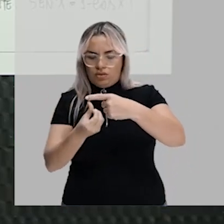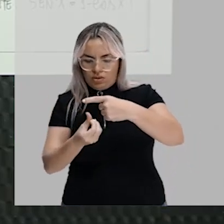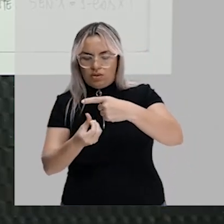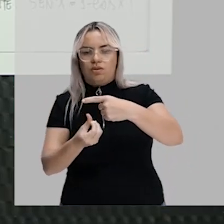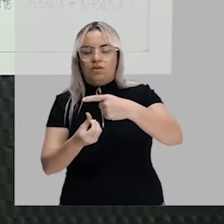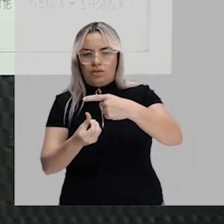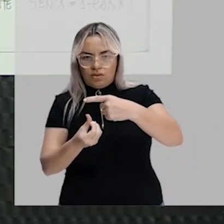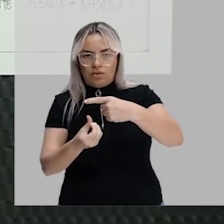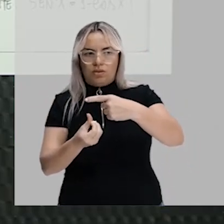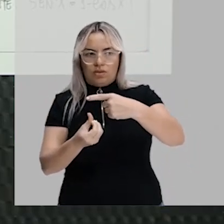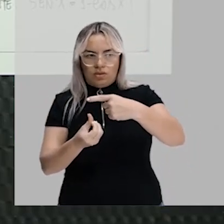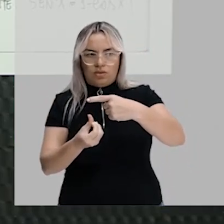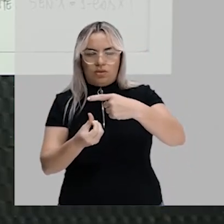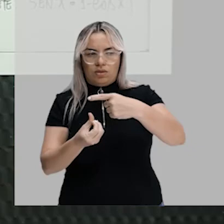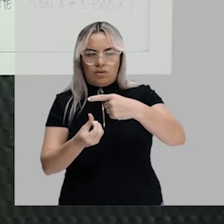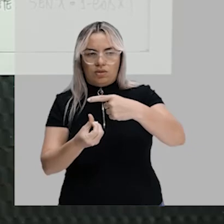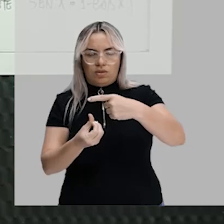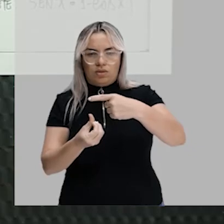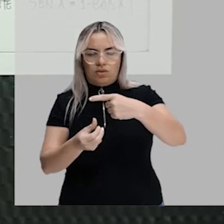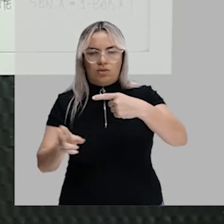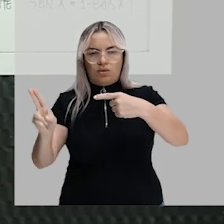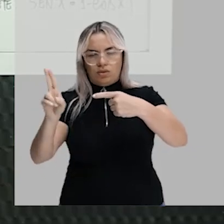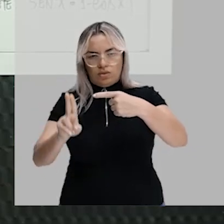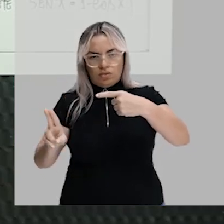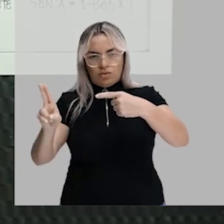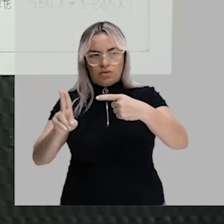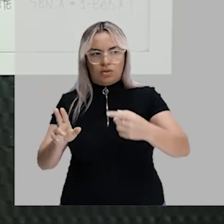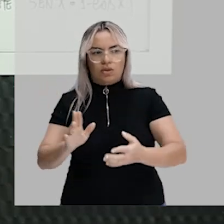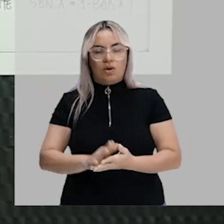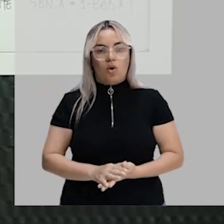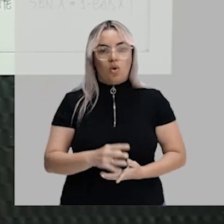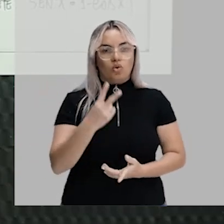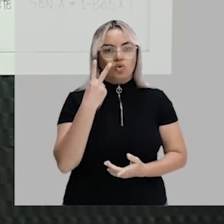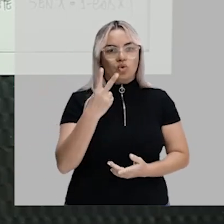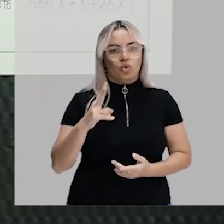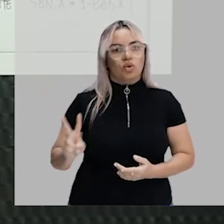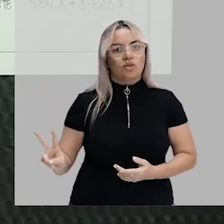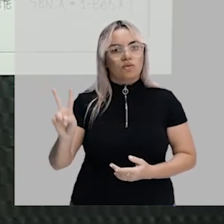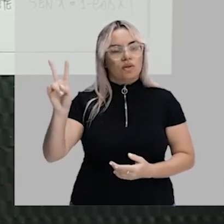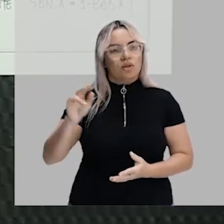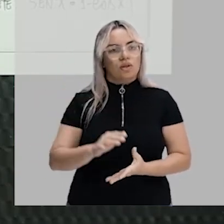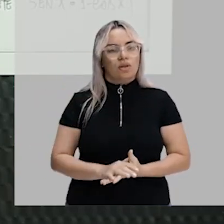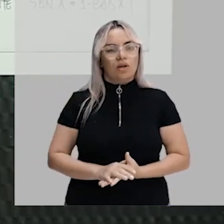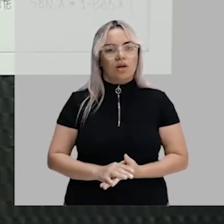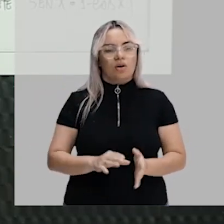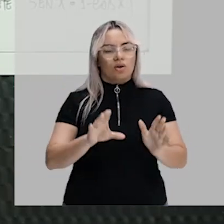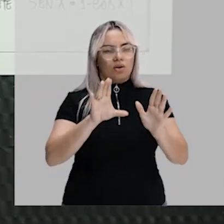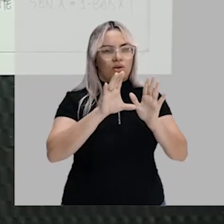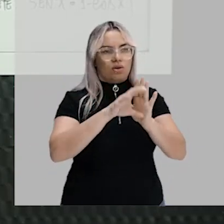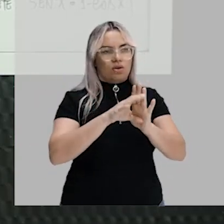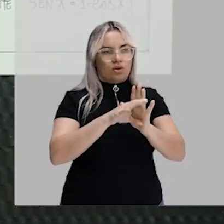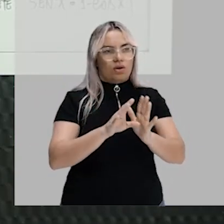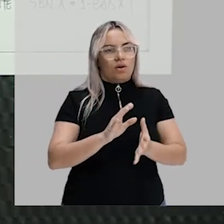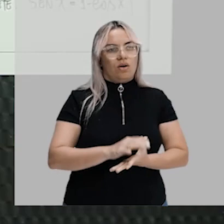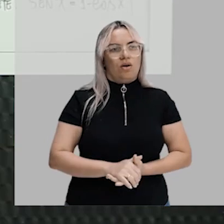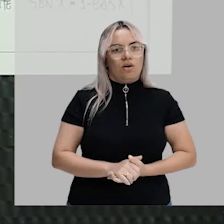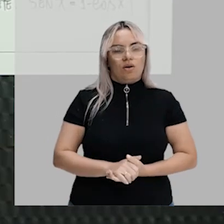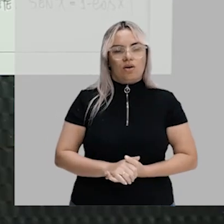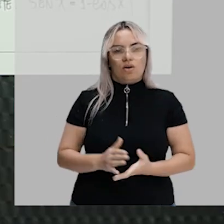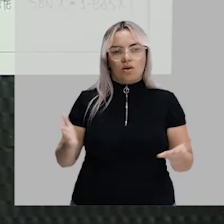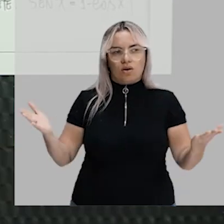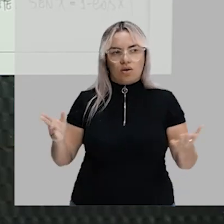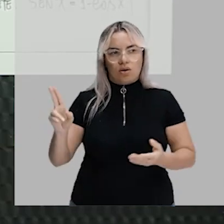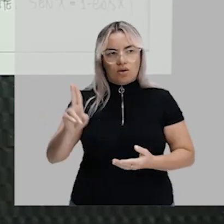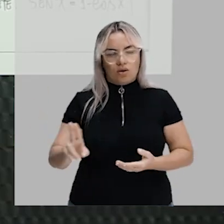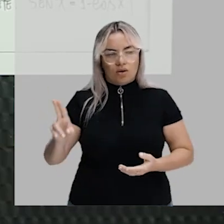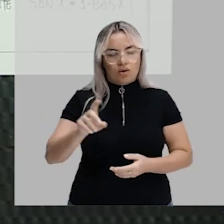né usar esse valor depois usar aquele lá aí vamos pra definição ó então x vai ser igual